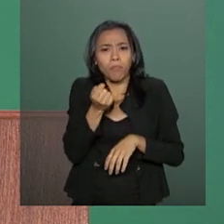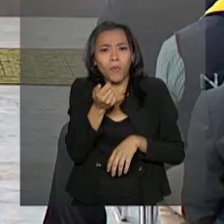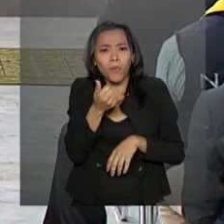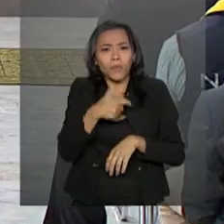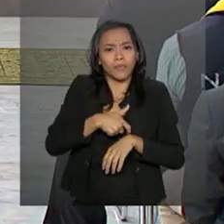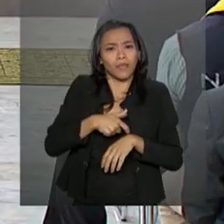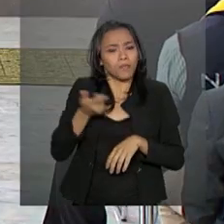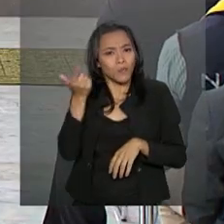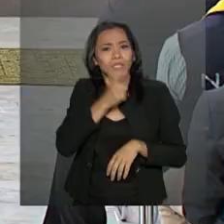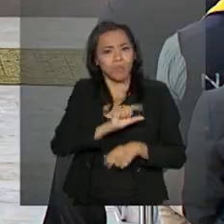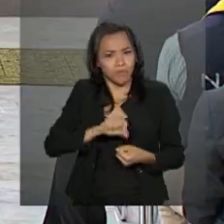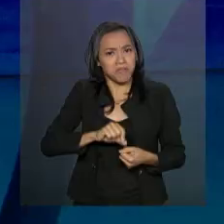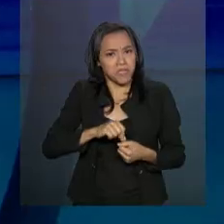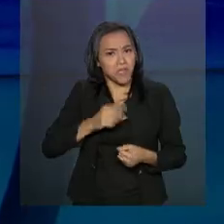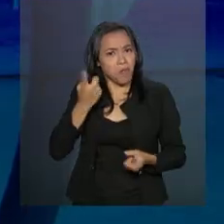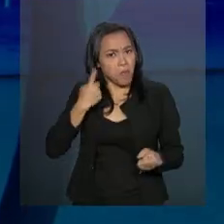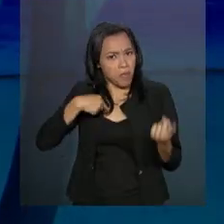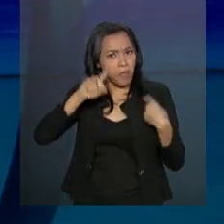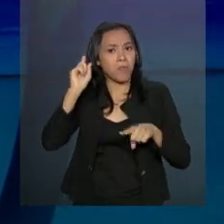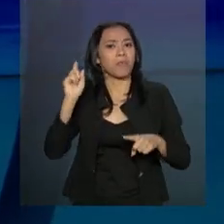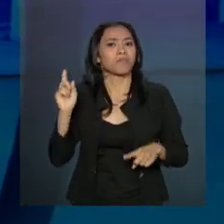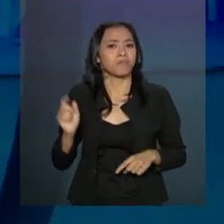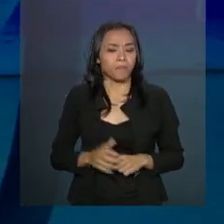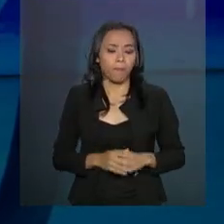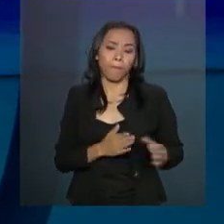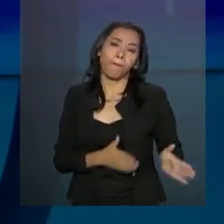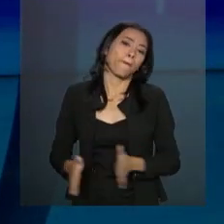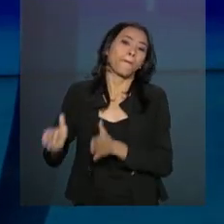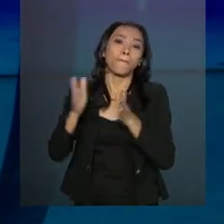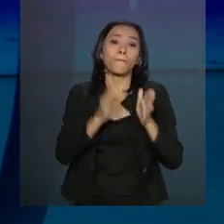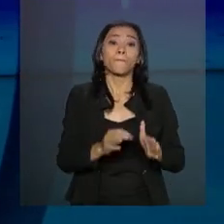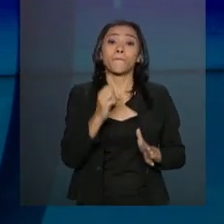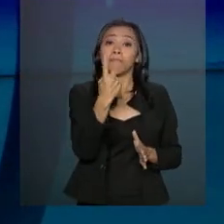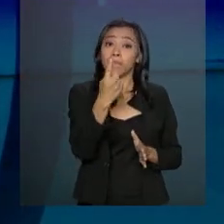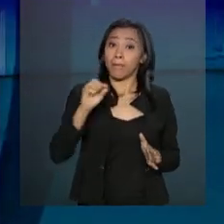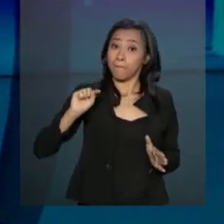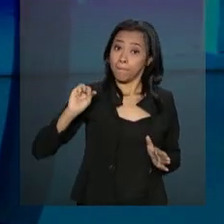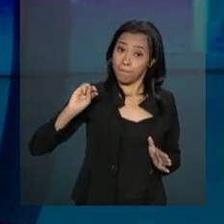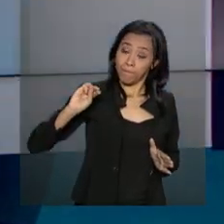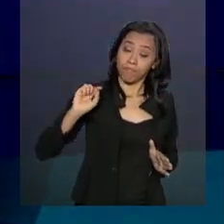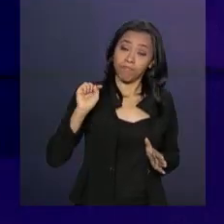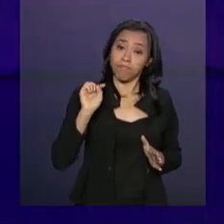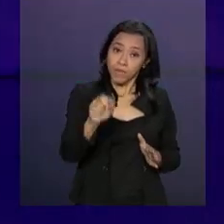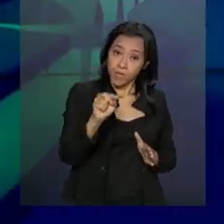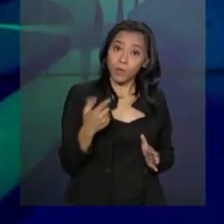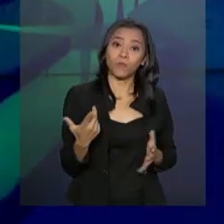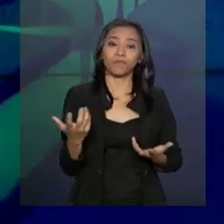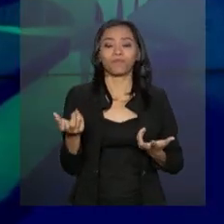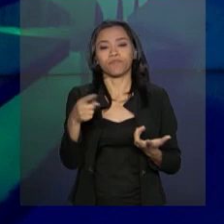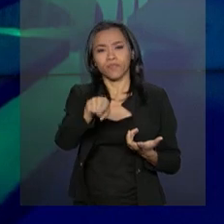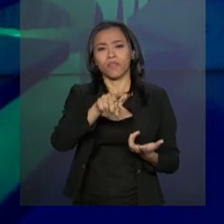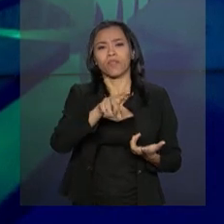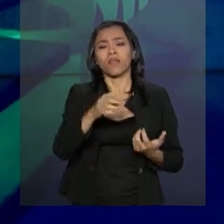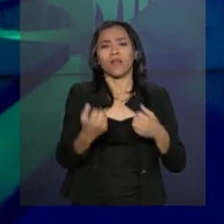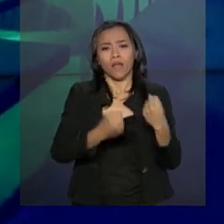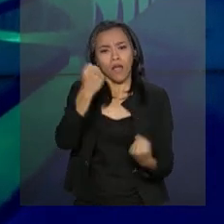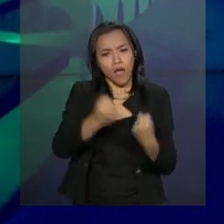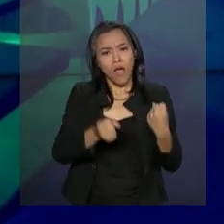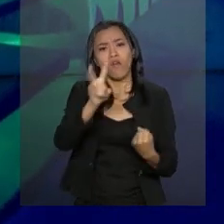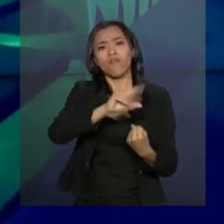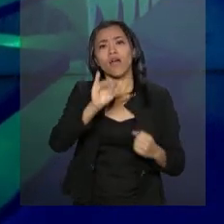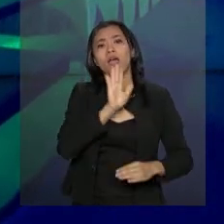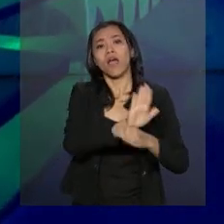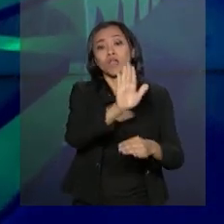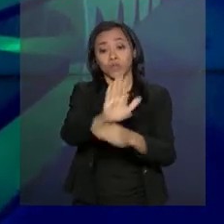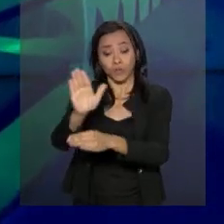extraordinários. Mil caminhonetes adquiridas pelo Ministério da Saúde vão ajudar os municípios a